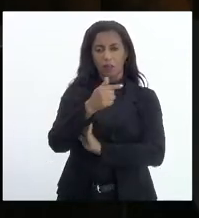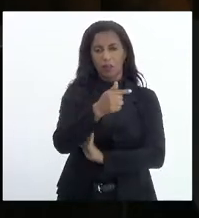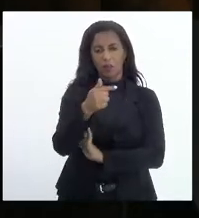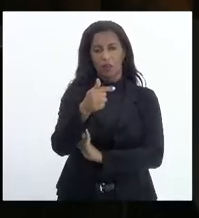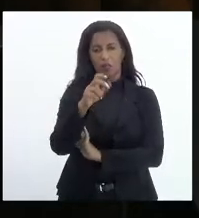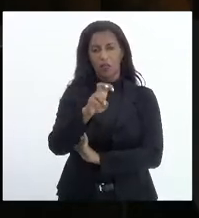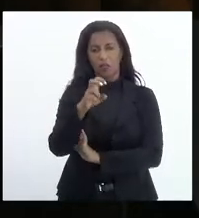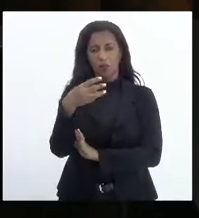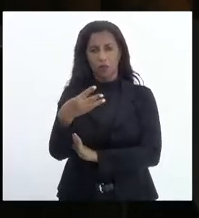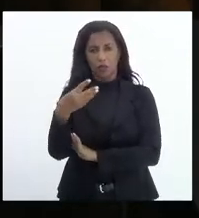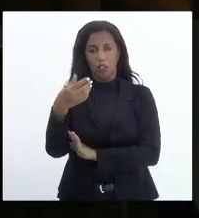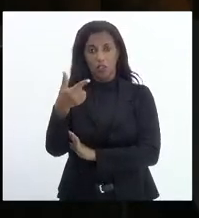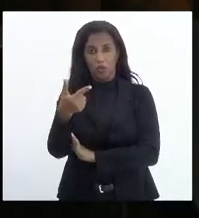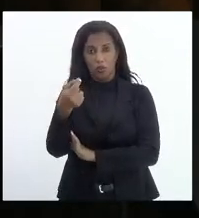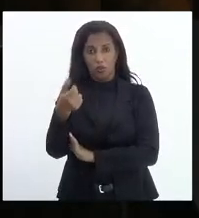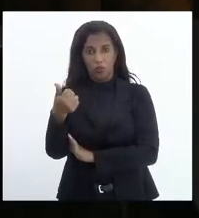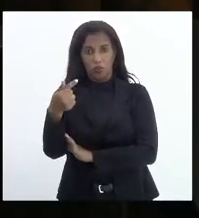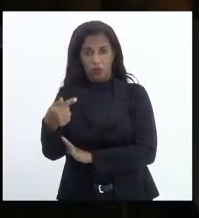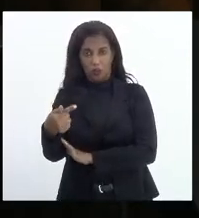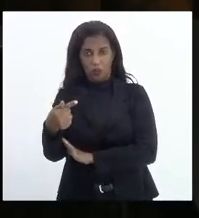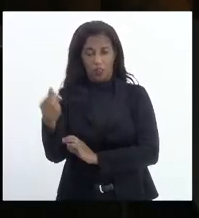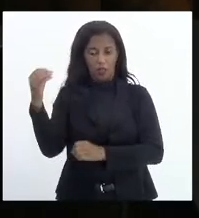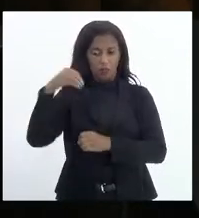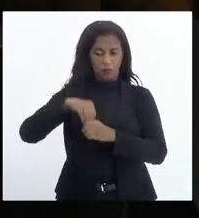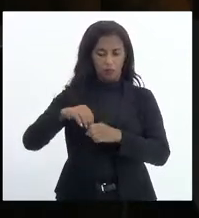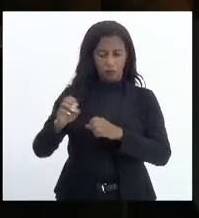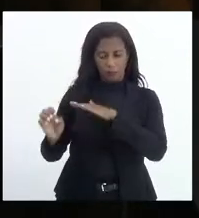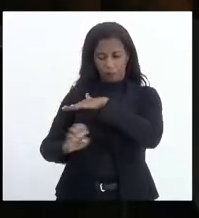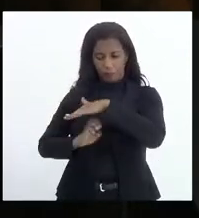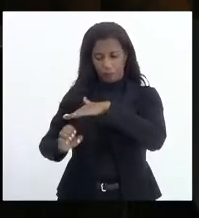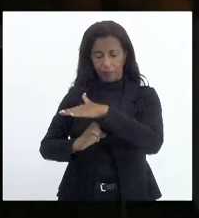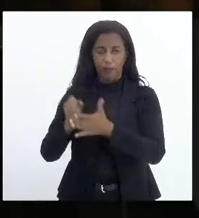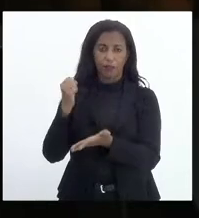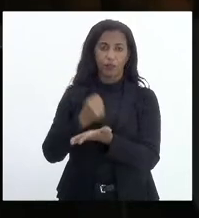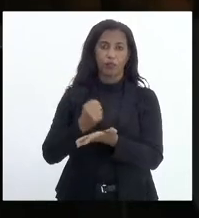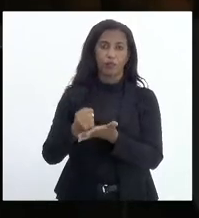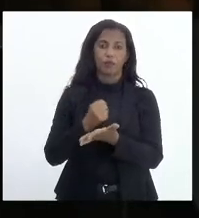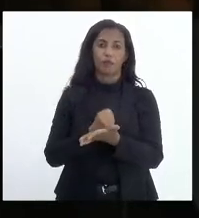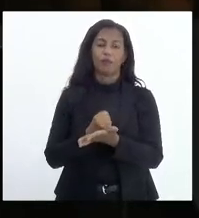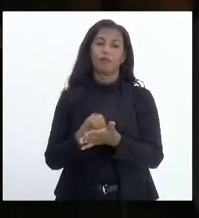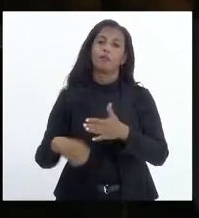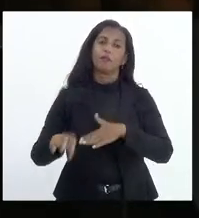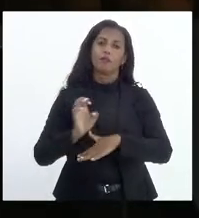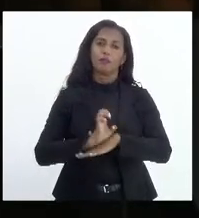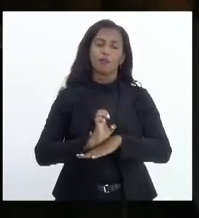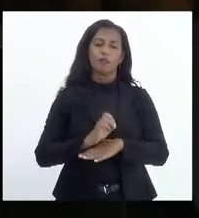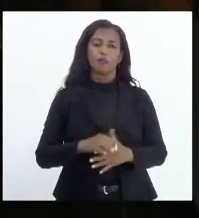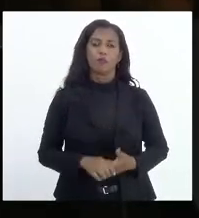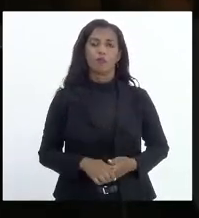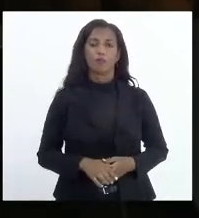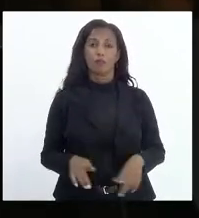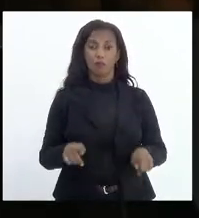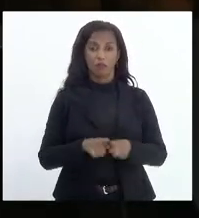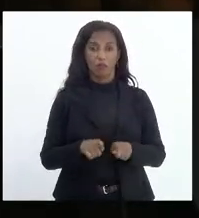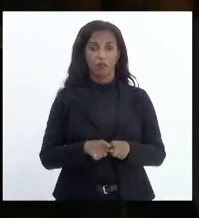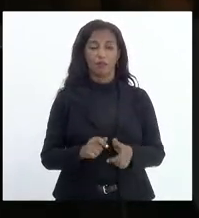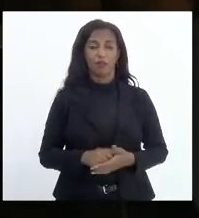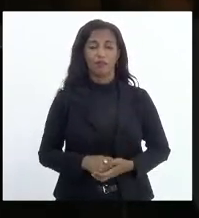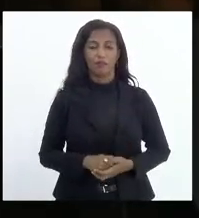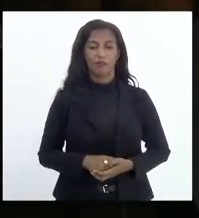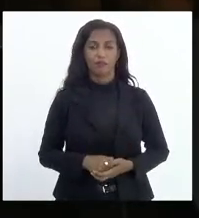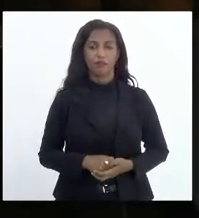7753 de 17 no âmbito das empresas contratadas pelo Estado e considerando